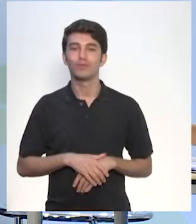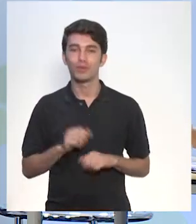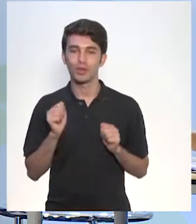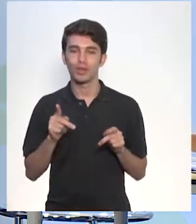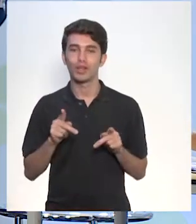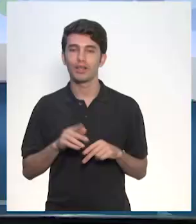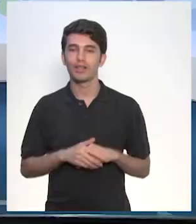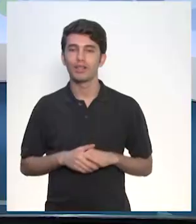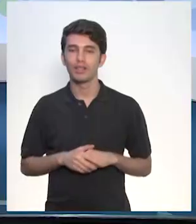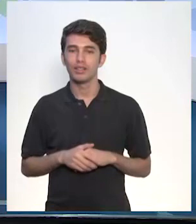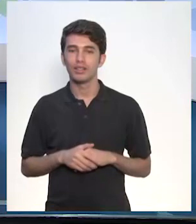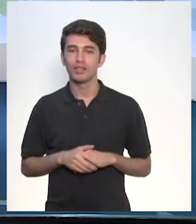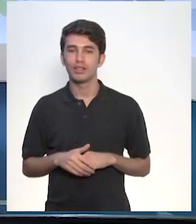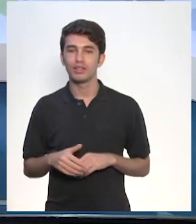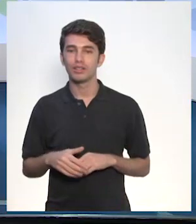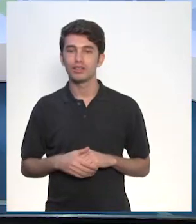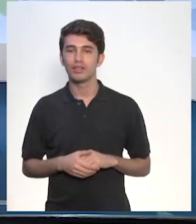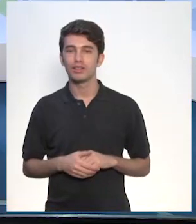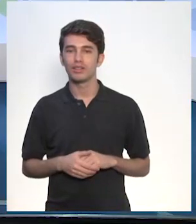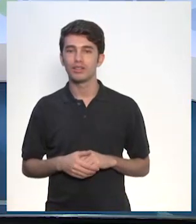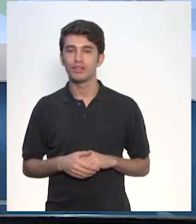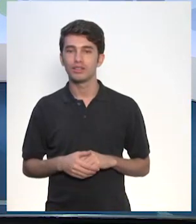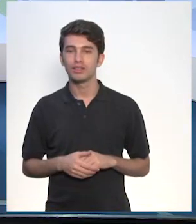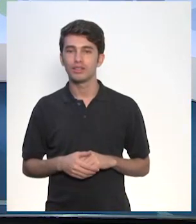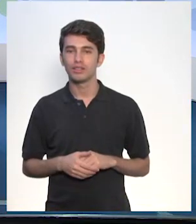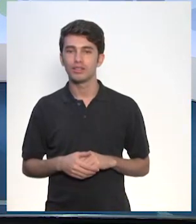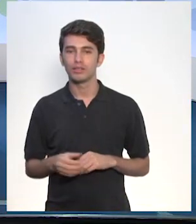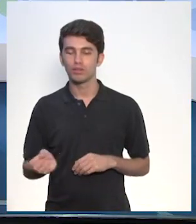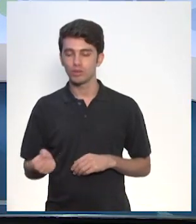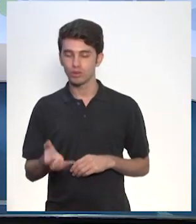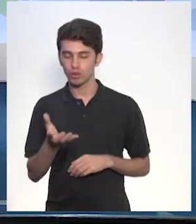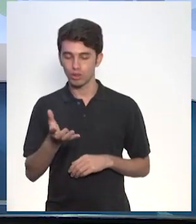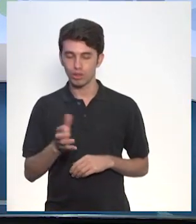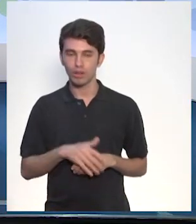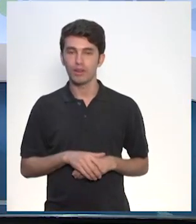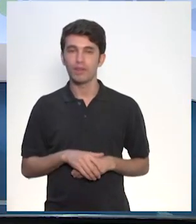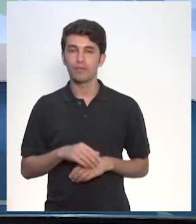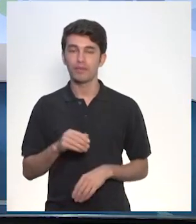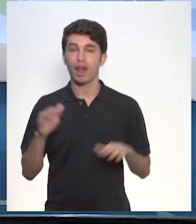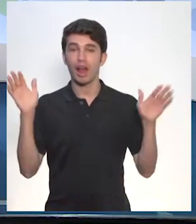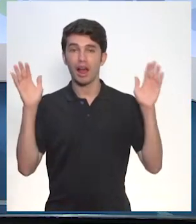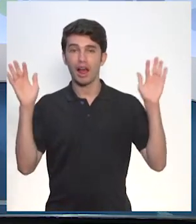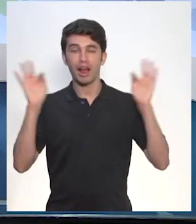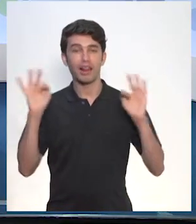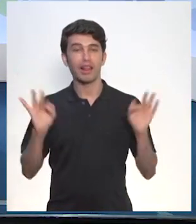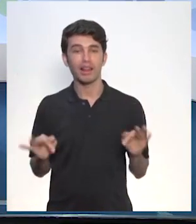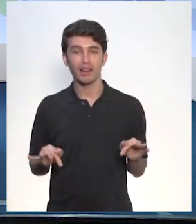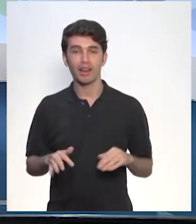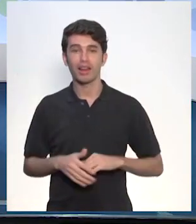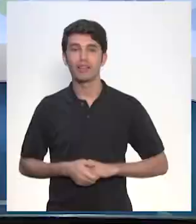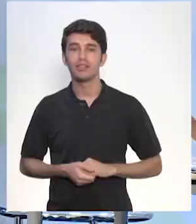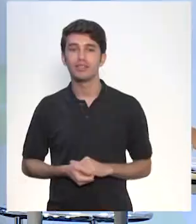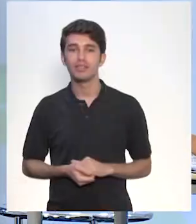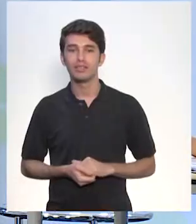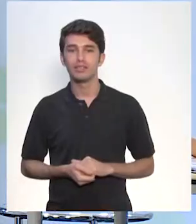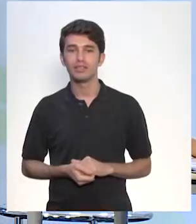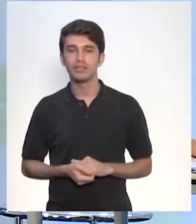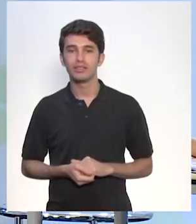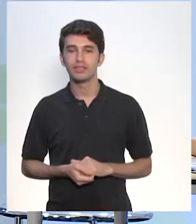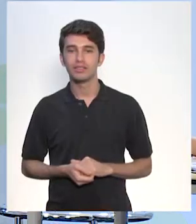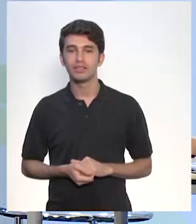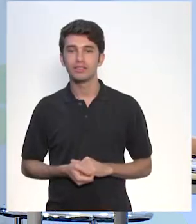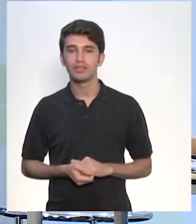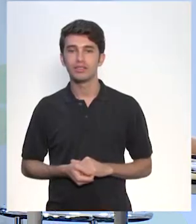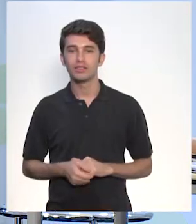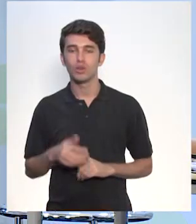Então, vamos lá. Vou jogar aqui. Alegria também. O que, que me traz alegria? Visitar